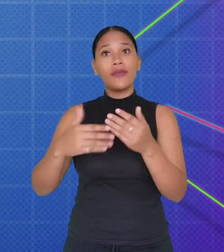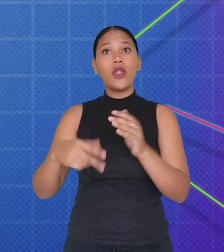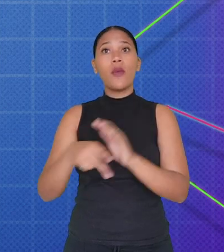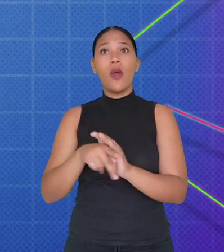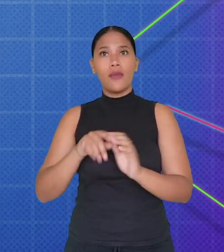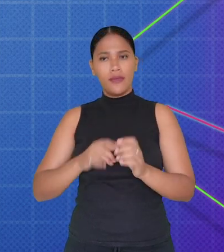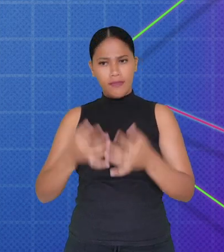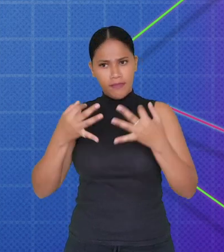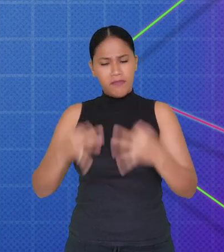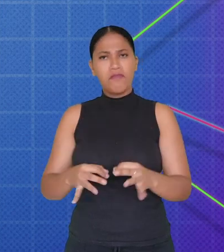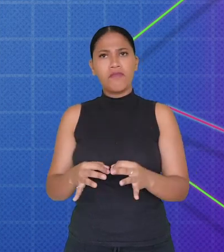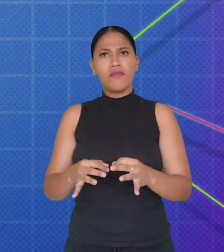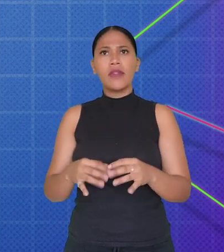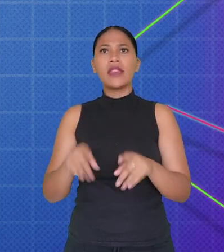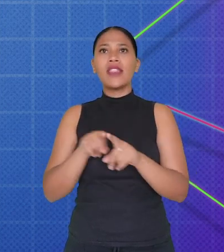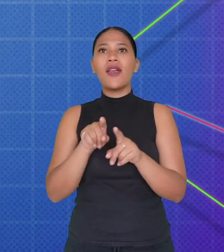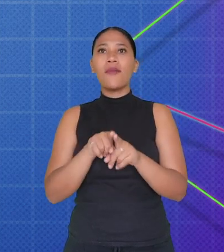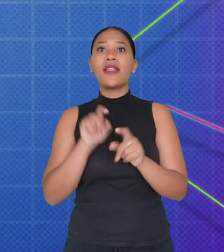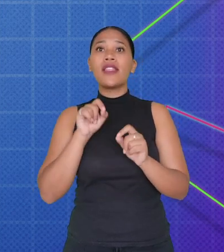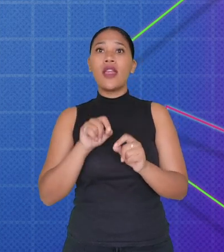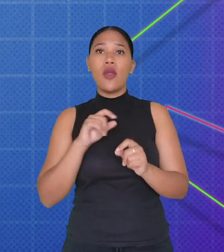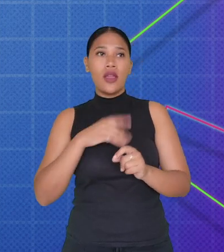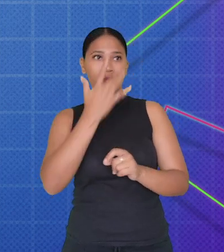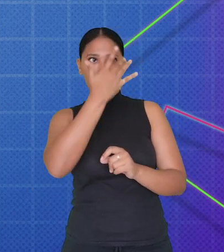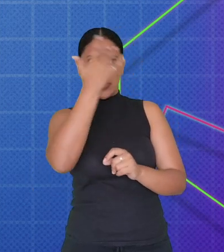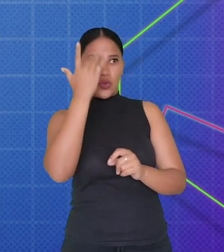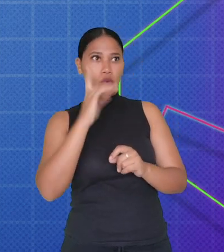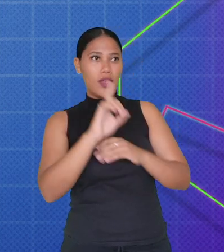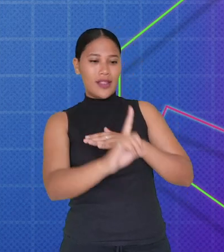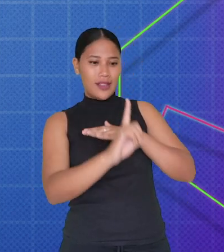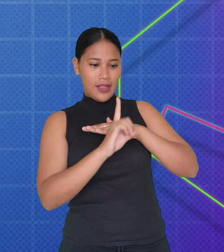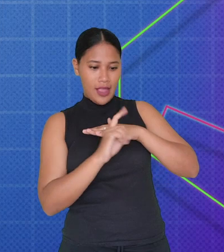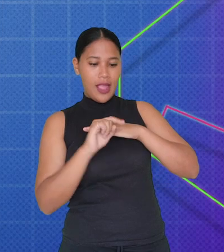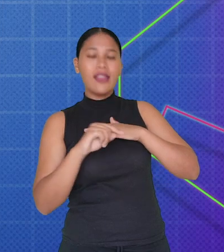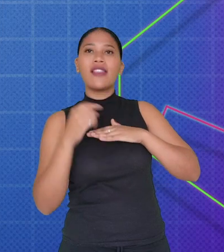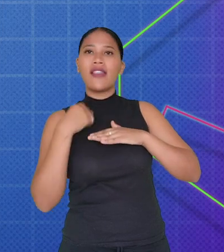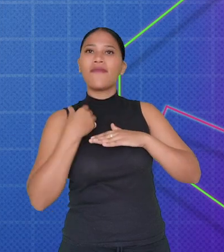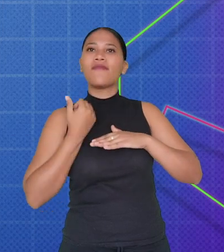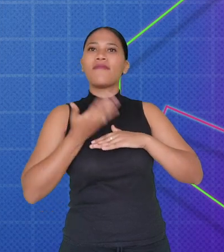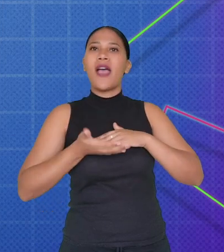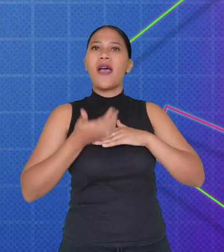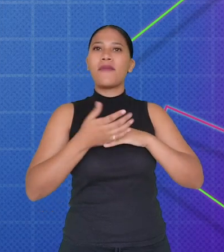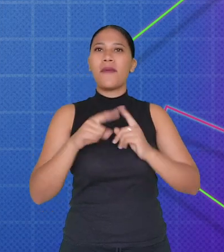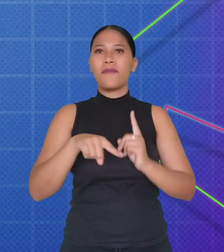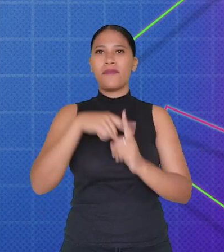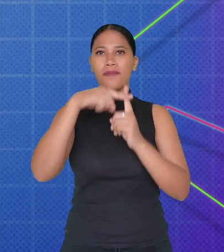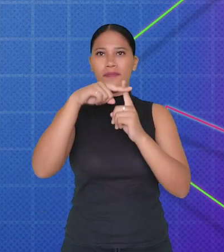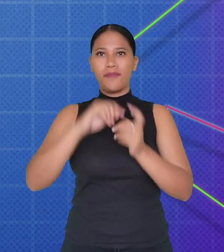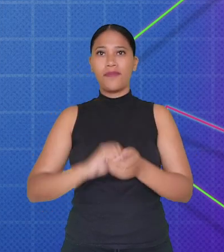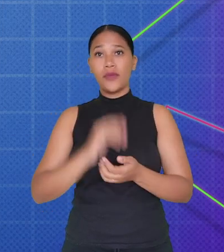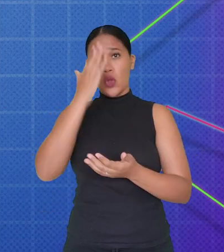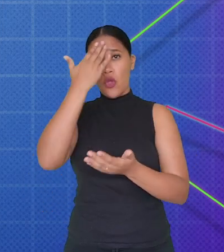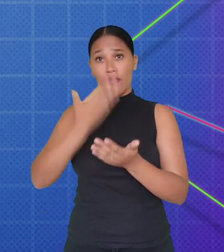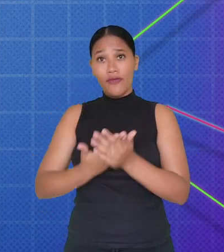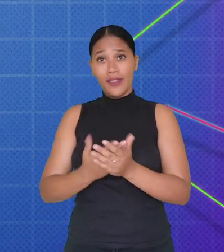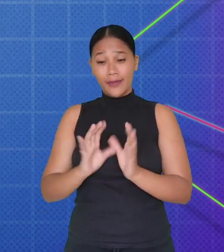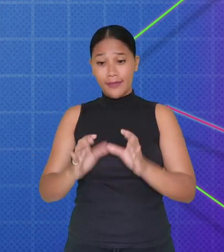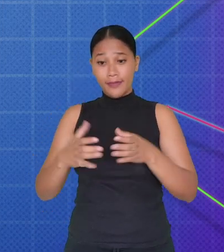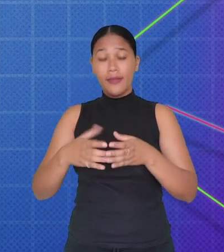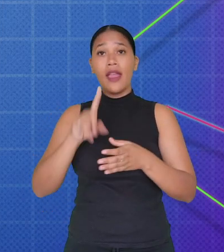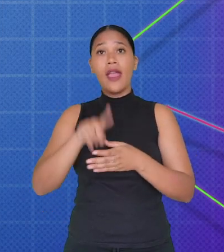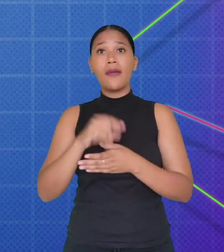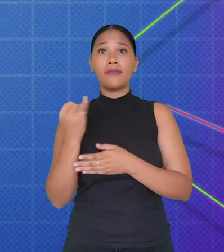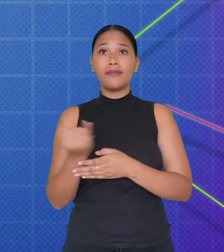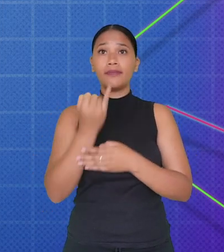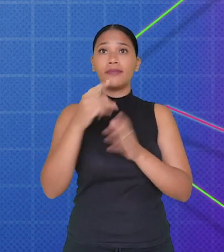desenvolvido de forma eficiente e que atenda as expectativas do público-alvo a confiança na equipe é um